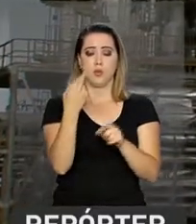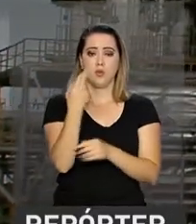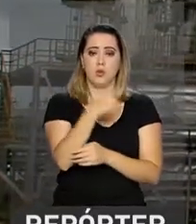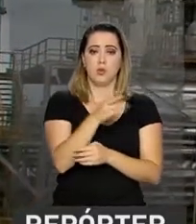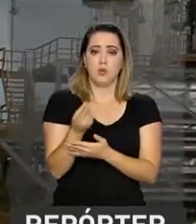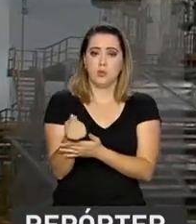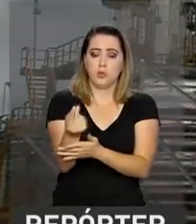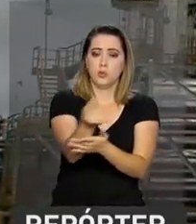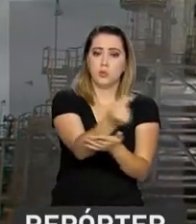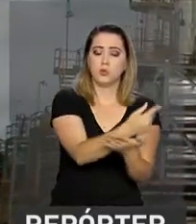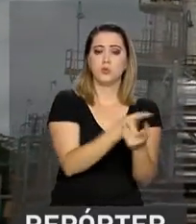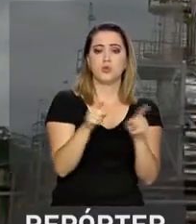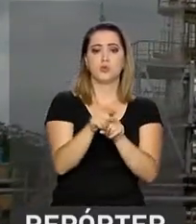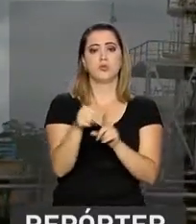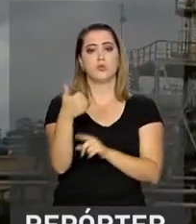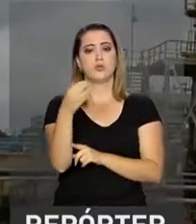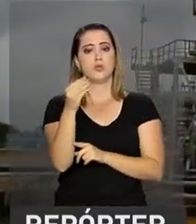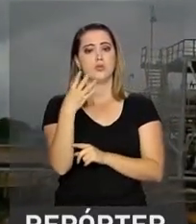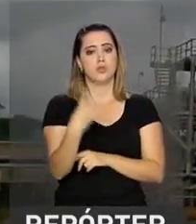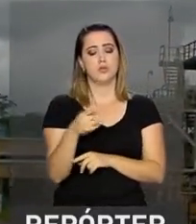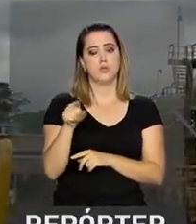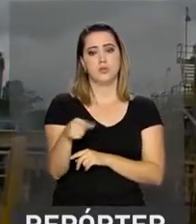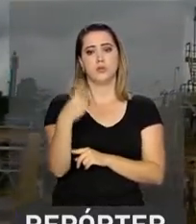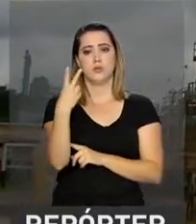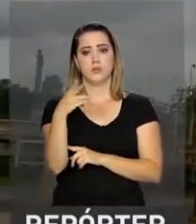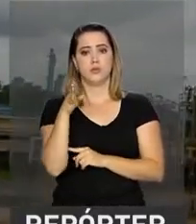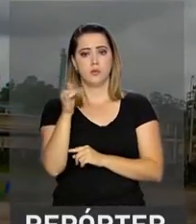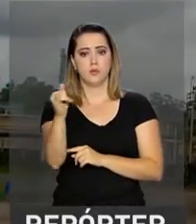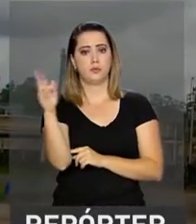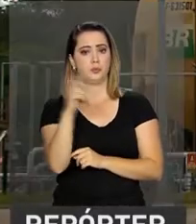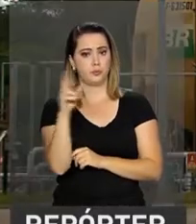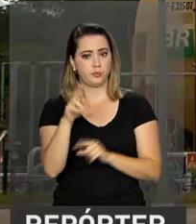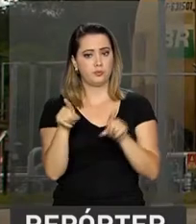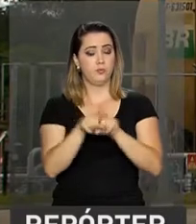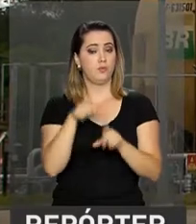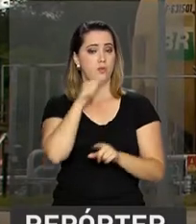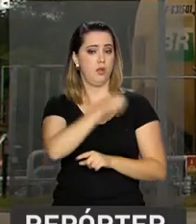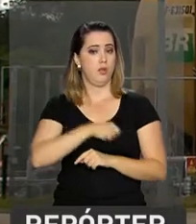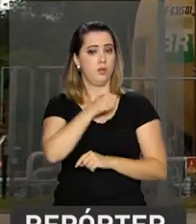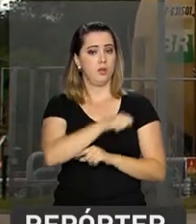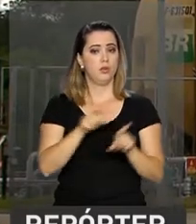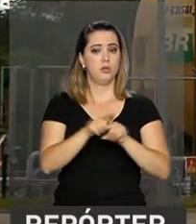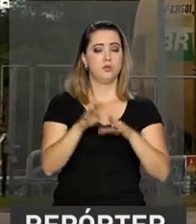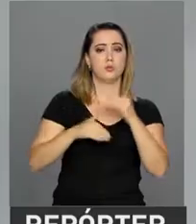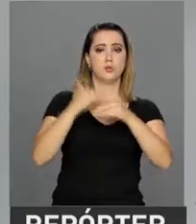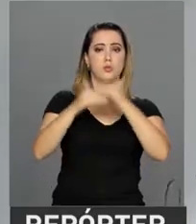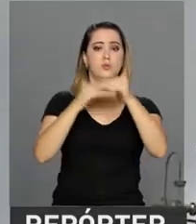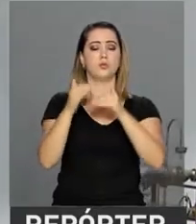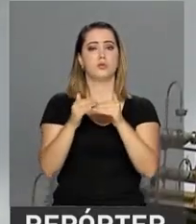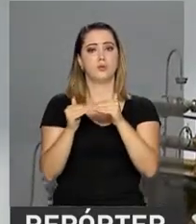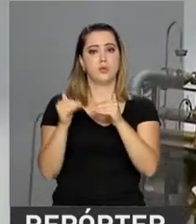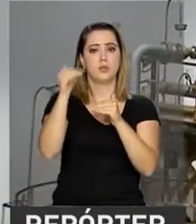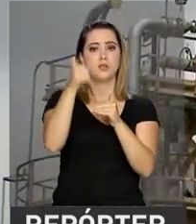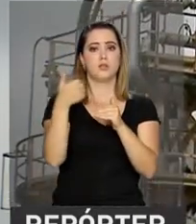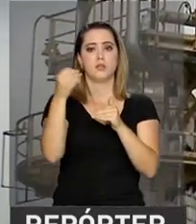totalizou 104,2 bilhões de reais em agosto, registrando um crescimento real